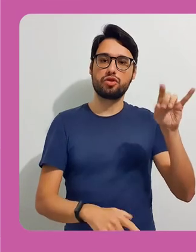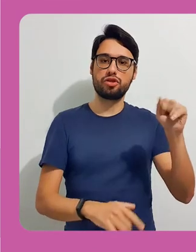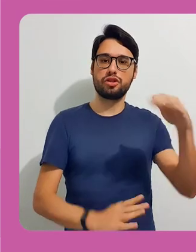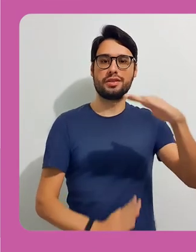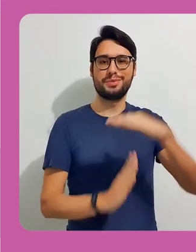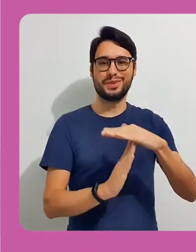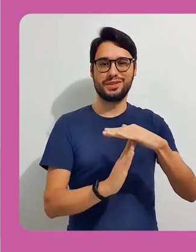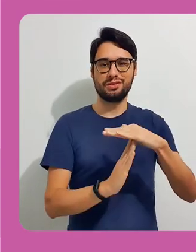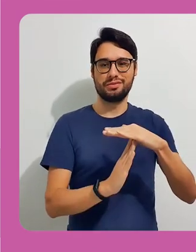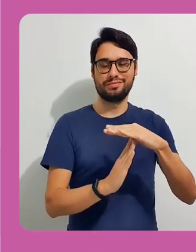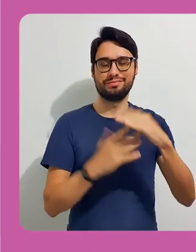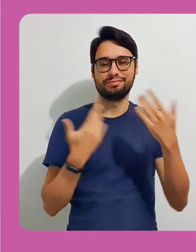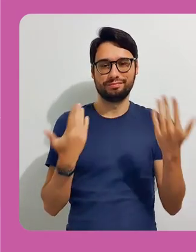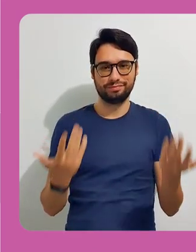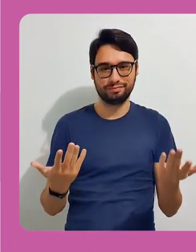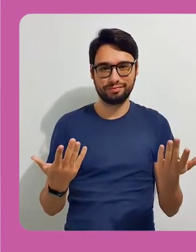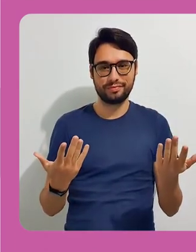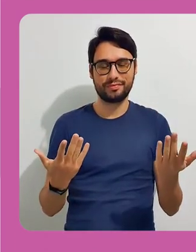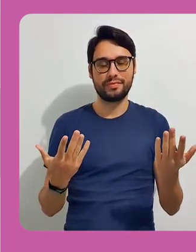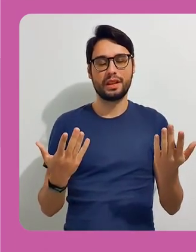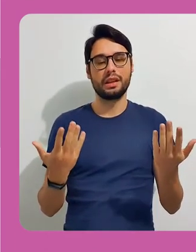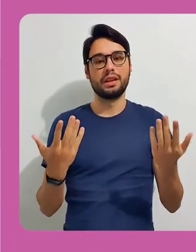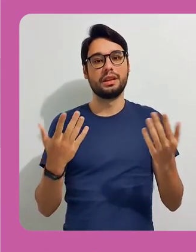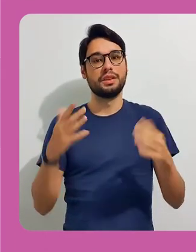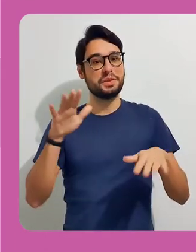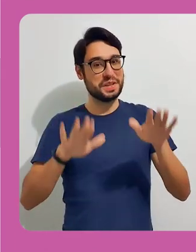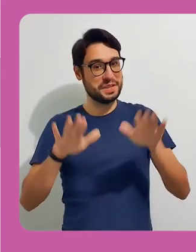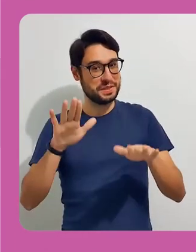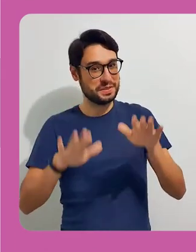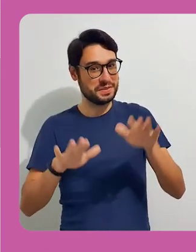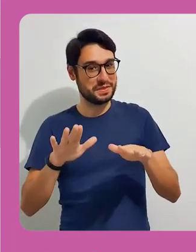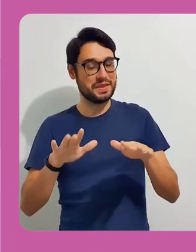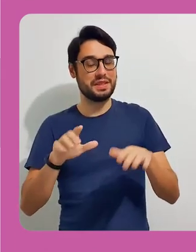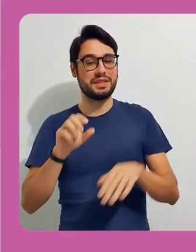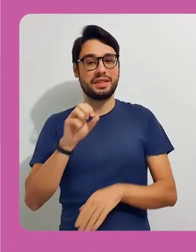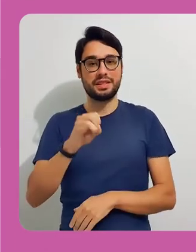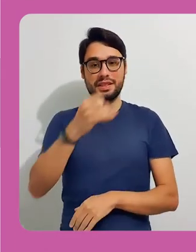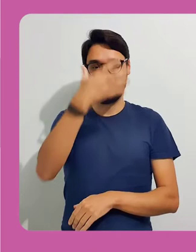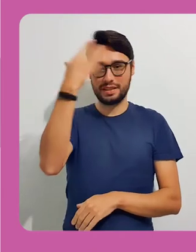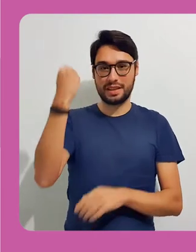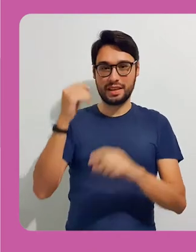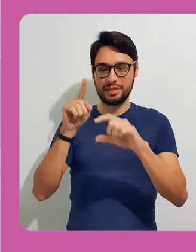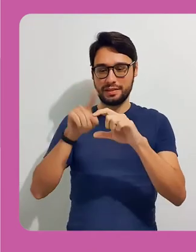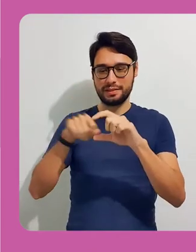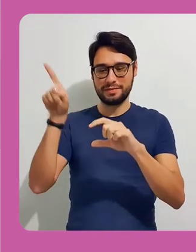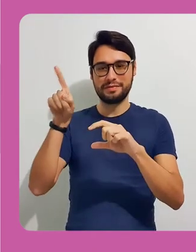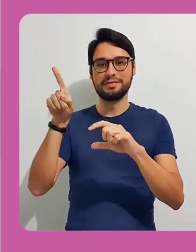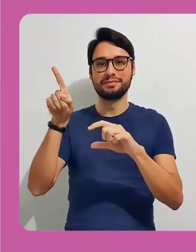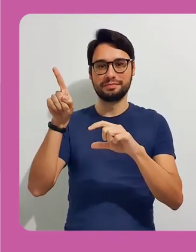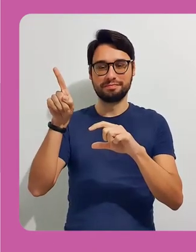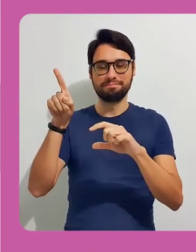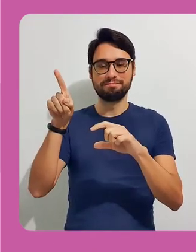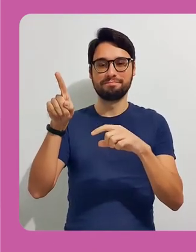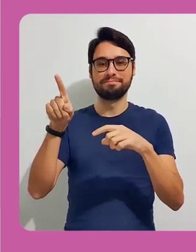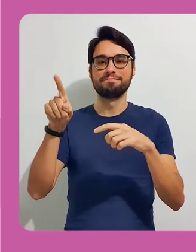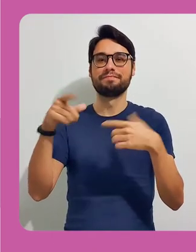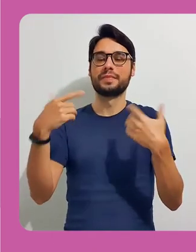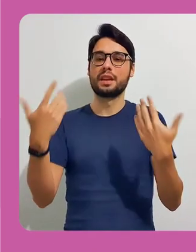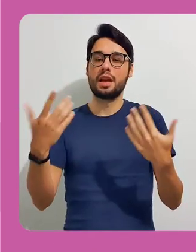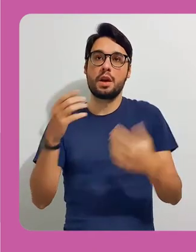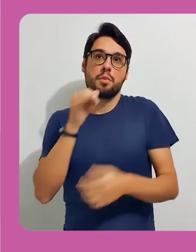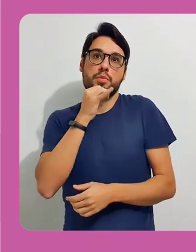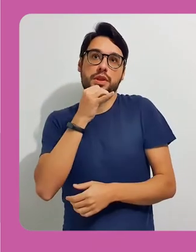até o prazo final se tiver estipulado ah tá então